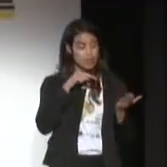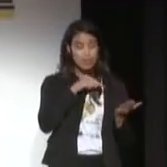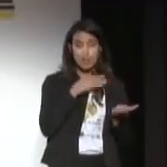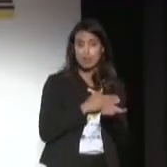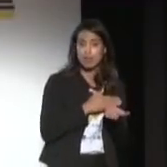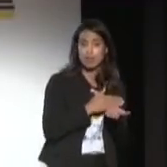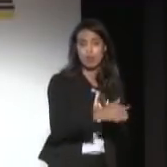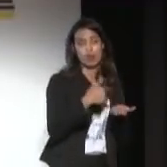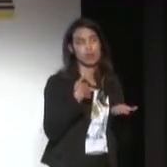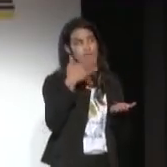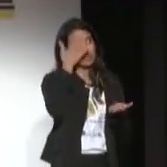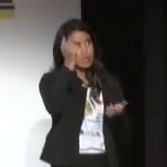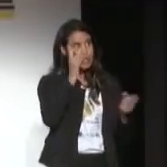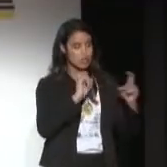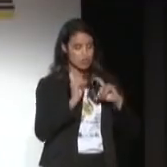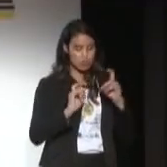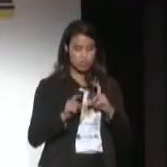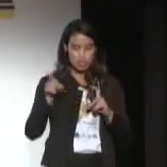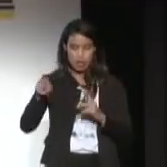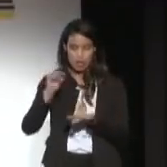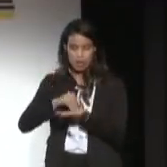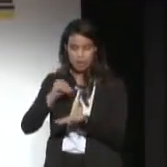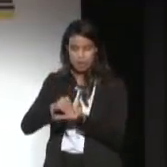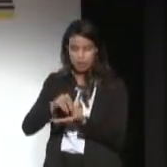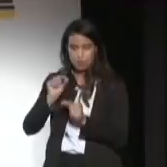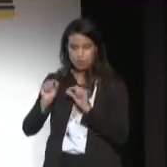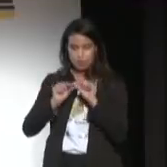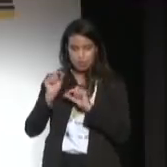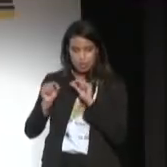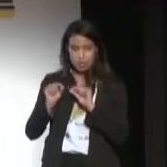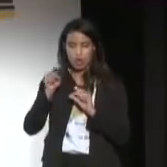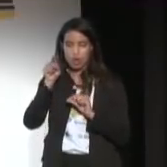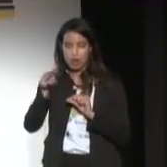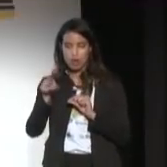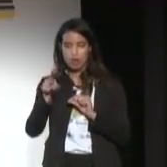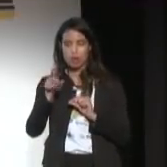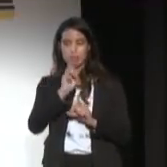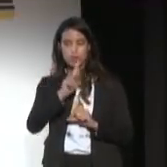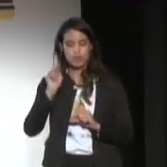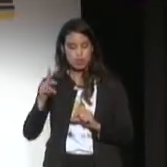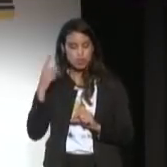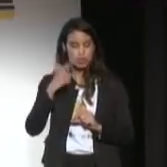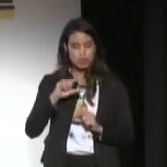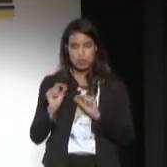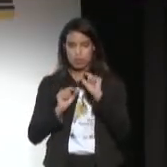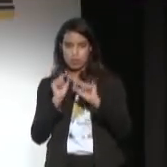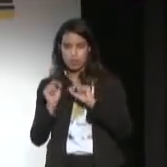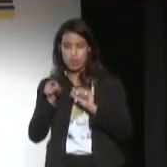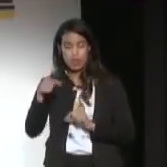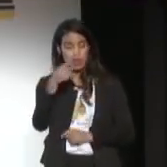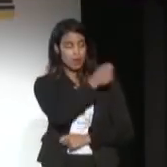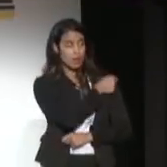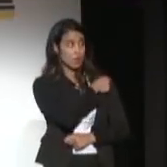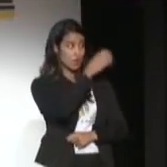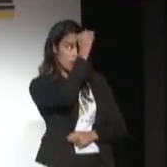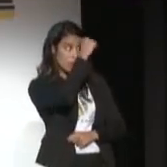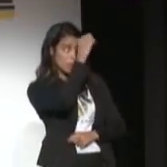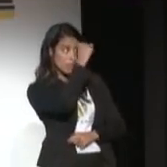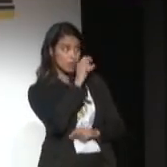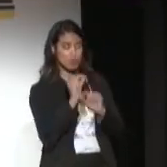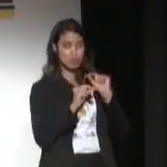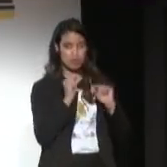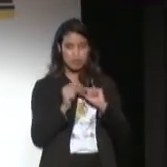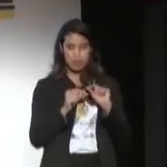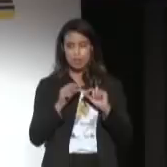dali, eu sei discutir qual é a demanda formativa que eu tenho, o professor tem, e o que aquele aluno está aprendendo ou está provavelmente deixando